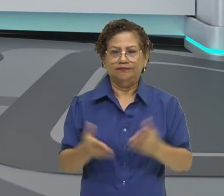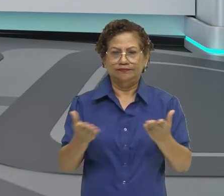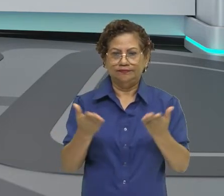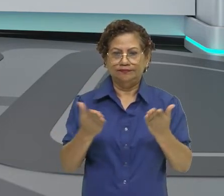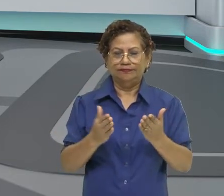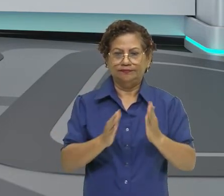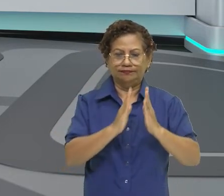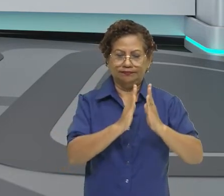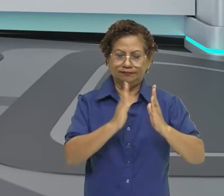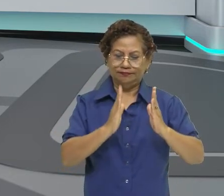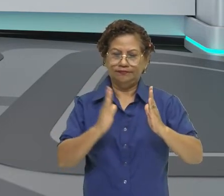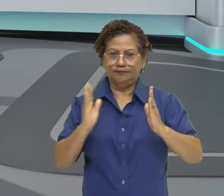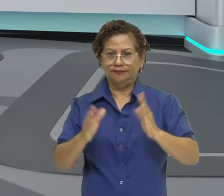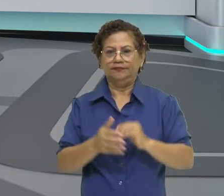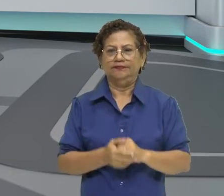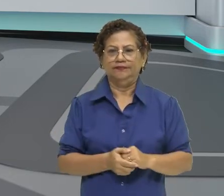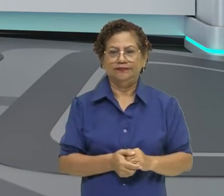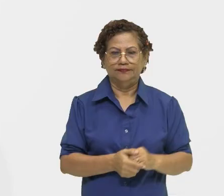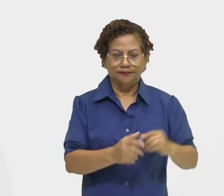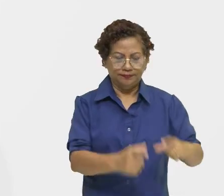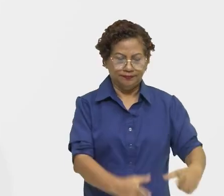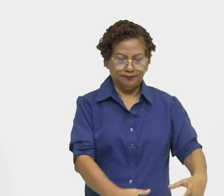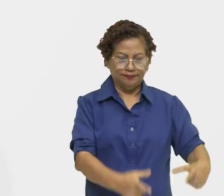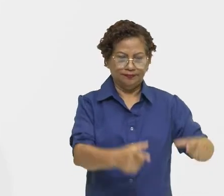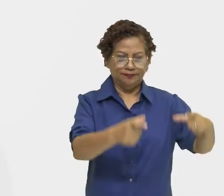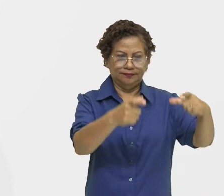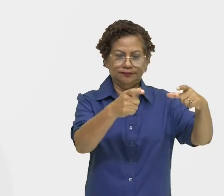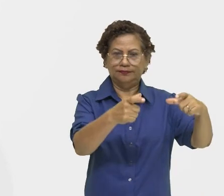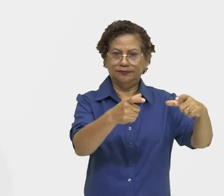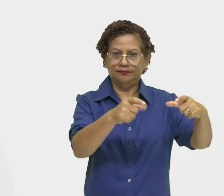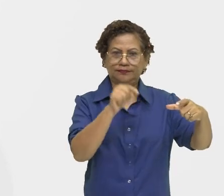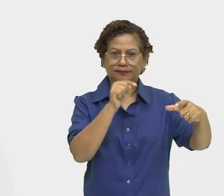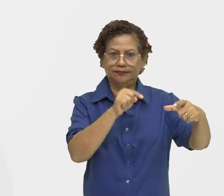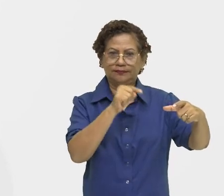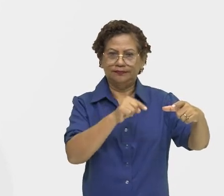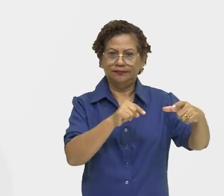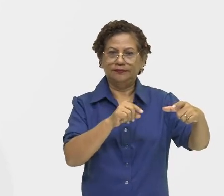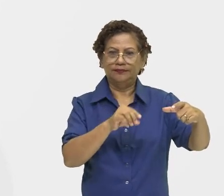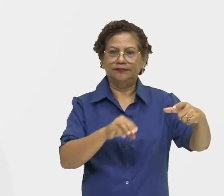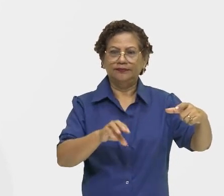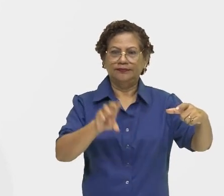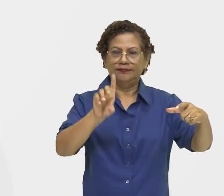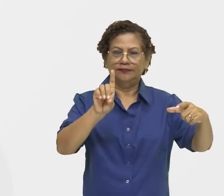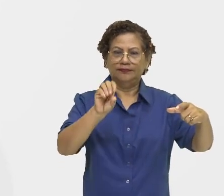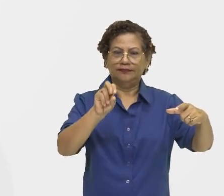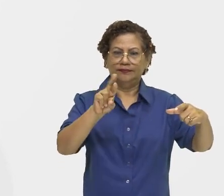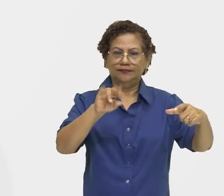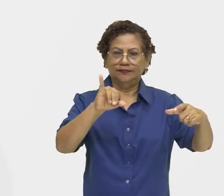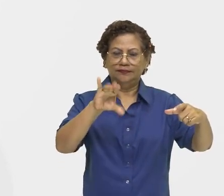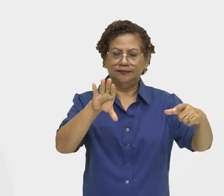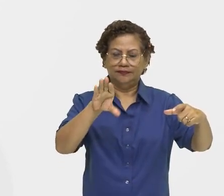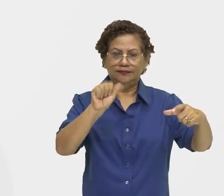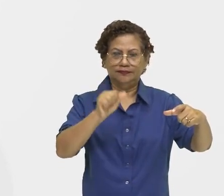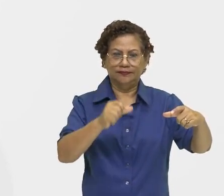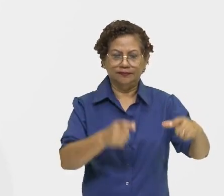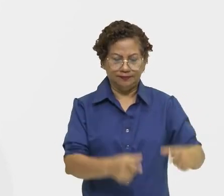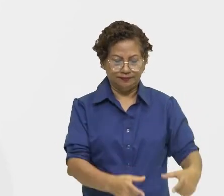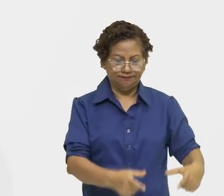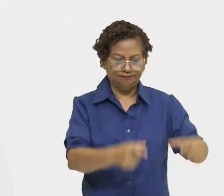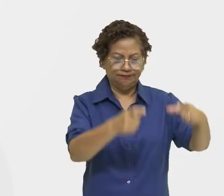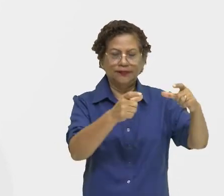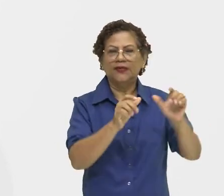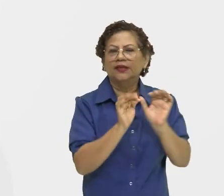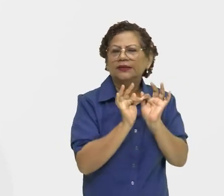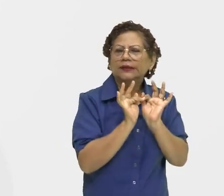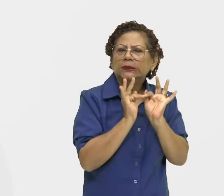dórica. A coluna dórica é simples e não possui base. As